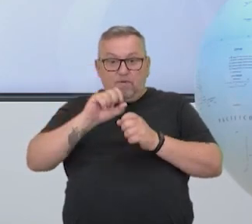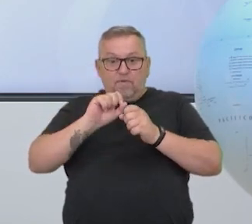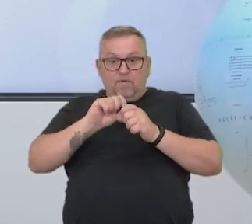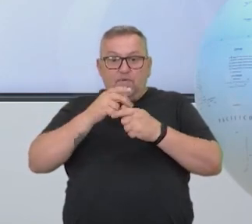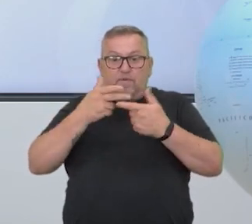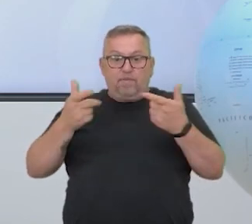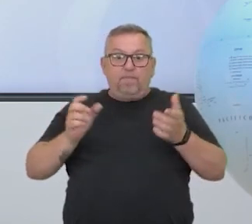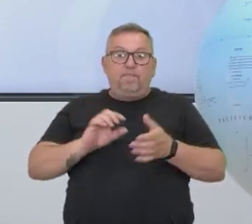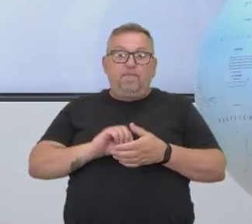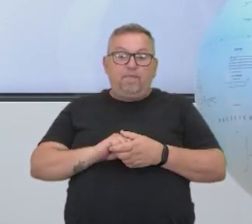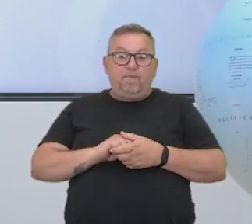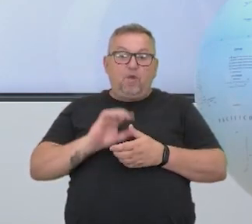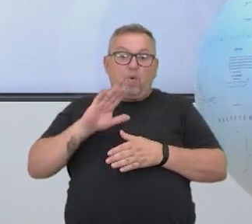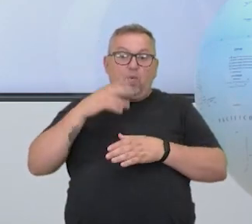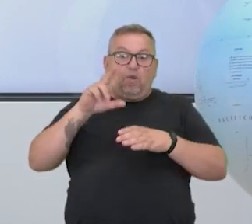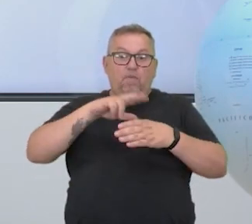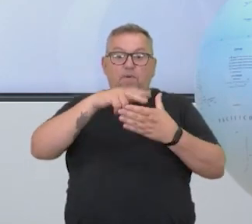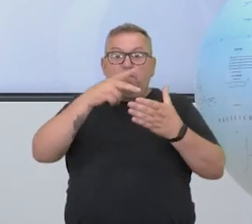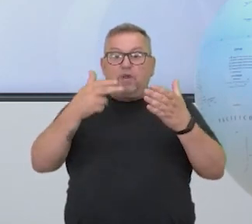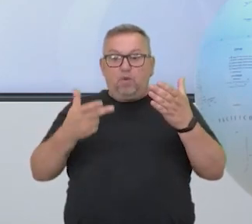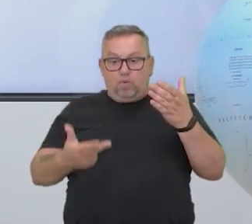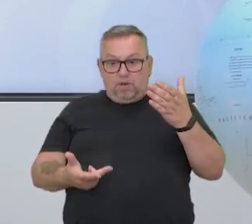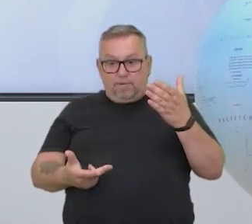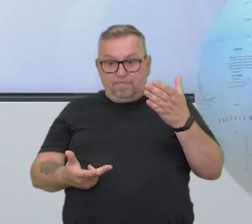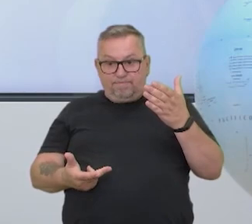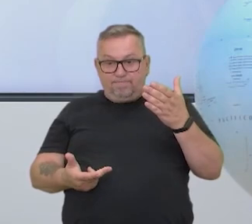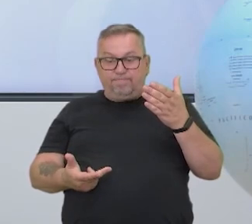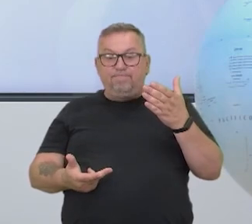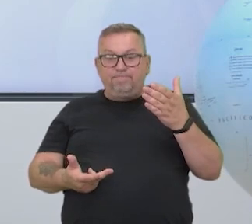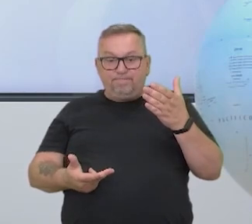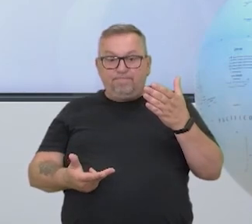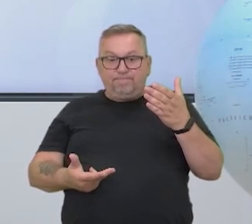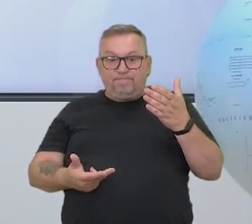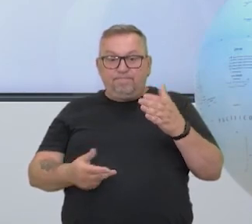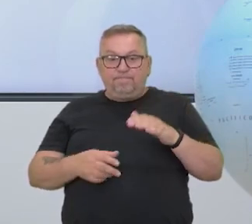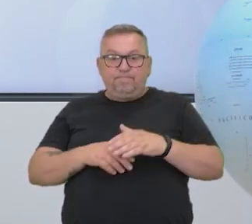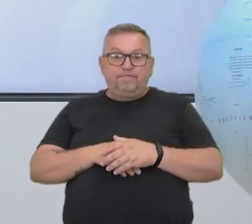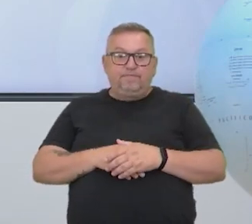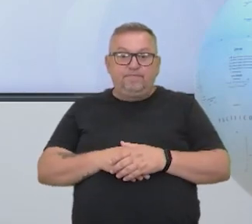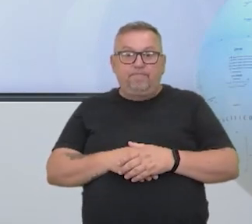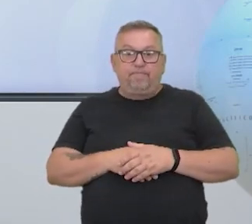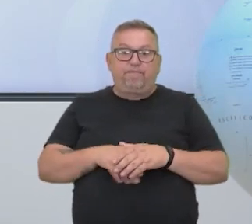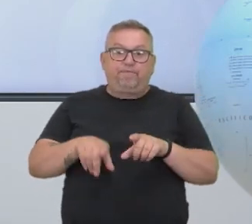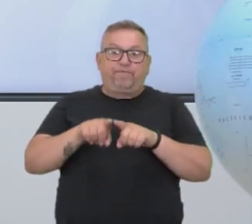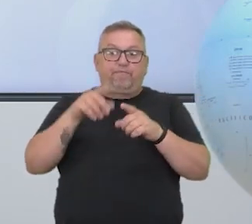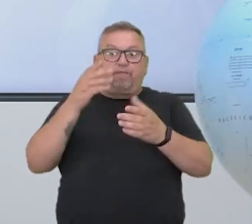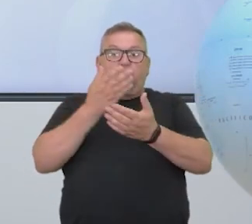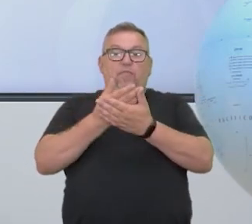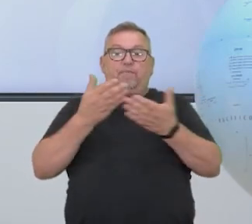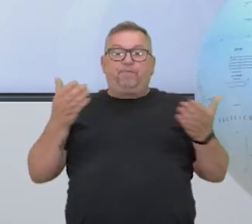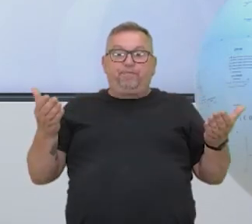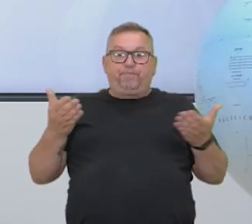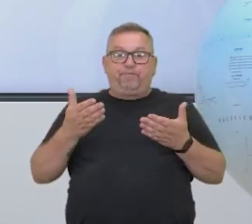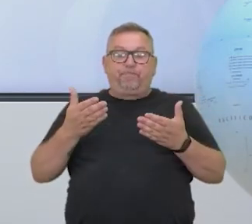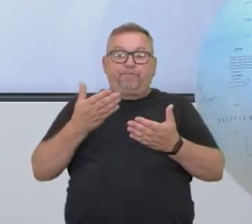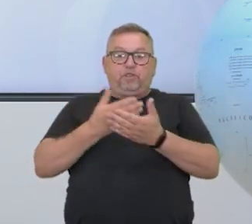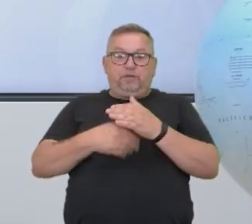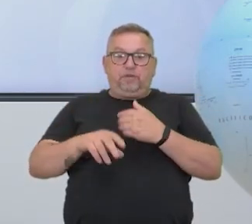de descompressão quando você vai emergir aí, tá certo? Bom, e para a aula de hoje, que é a nossa aulinha